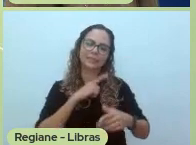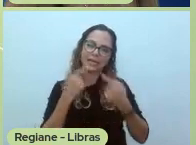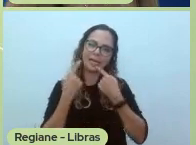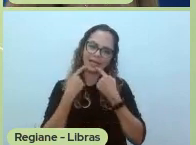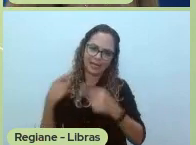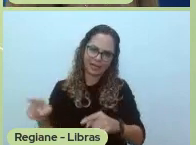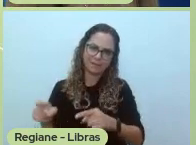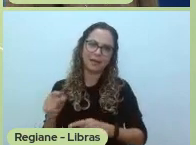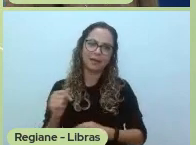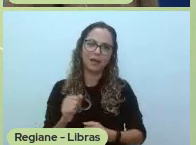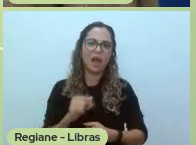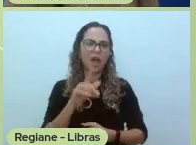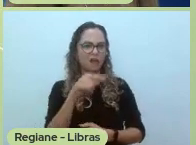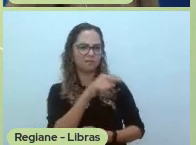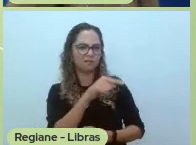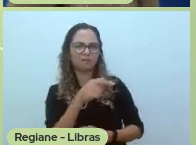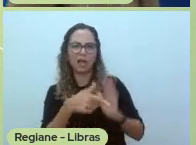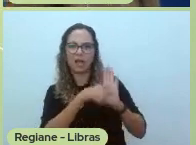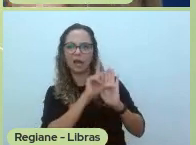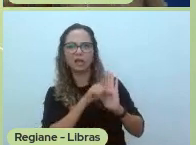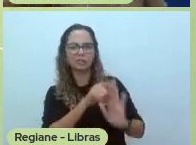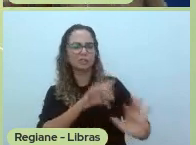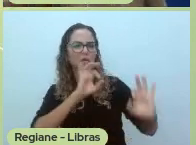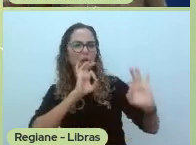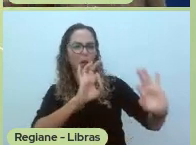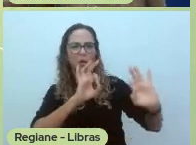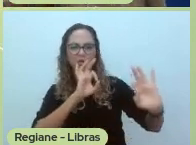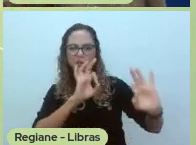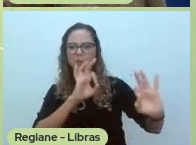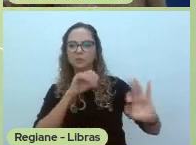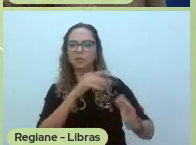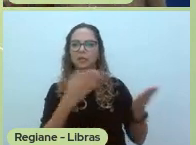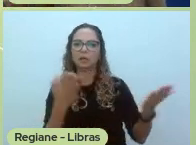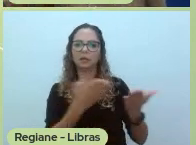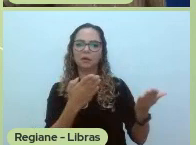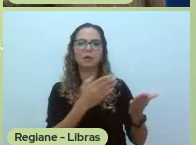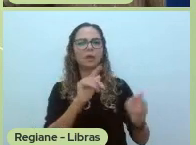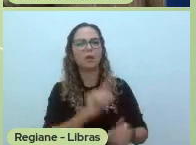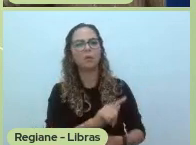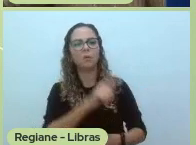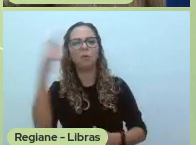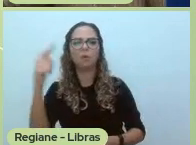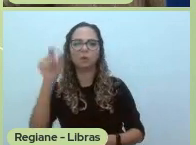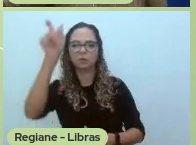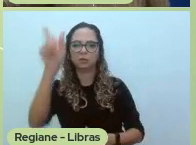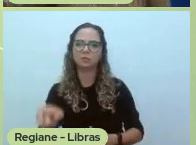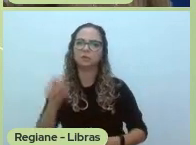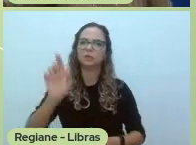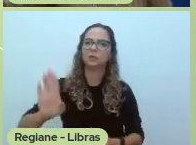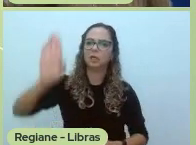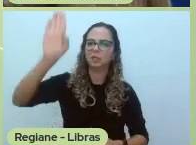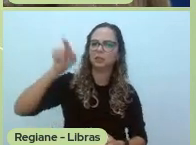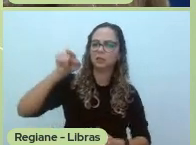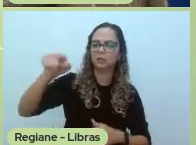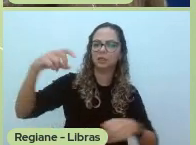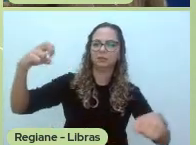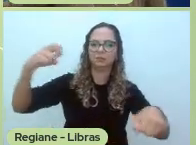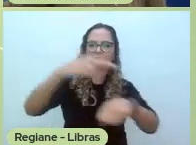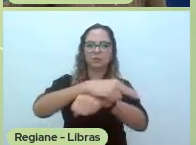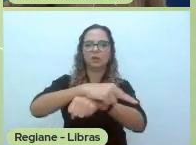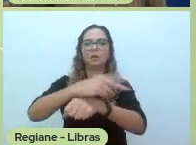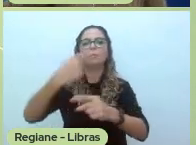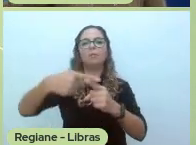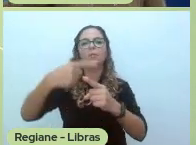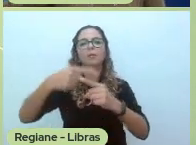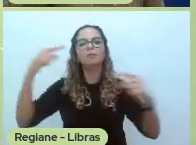Eu tinha um candidato ótimo, mas eu preteri ele para um outro candidato porque se enquadrava melhor dentro do perfil do que a empresa